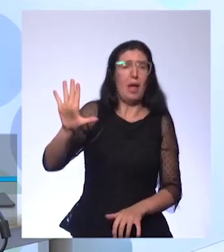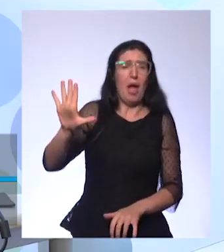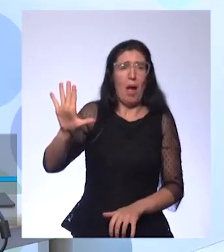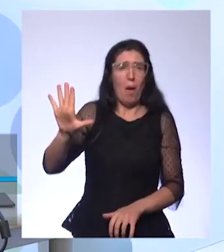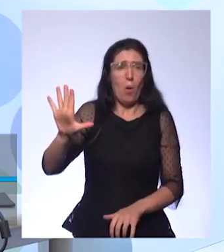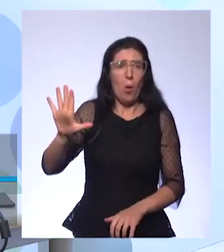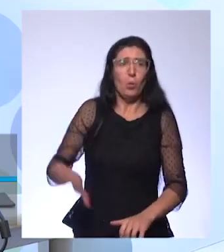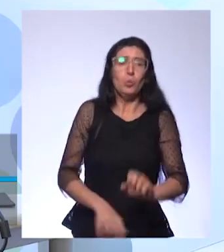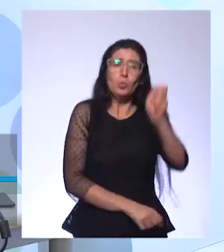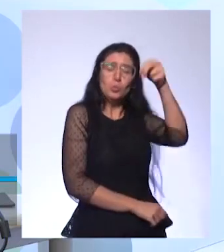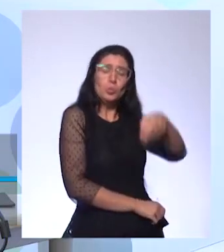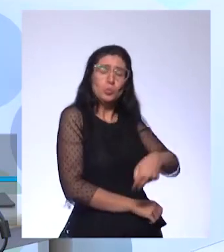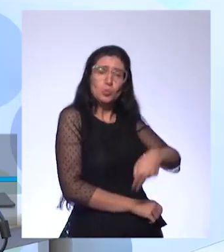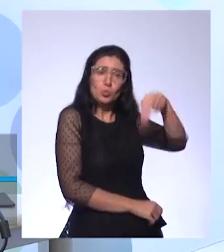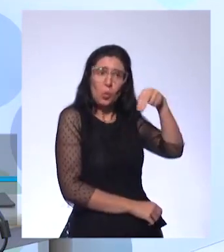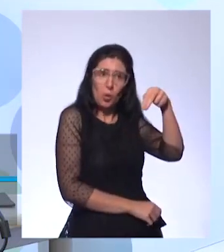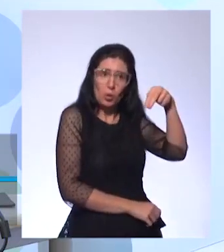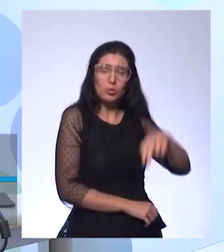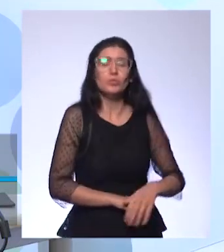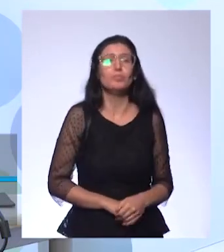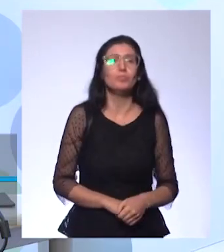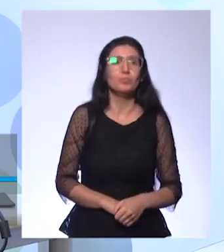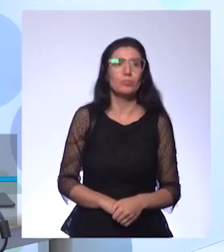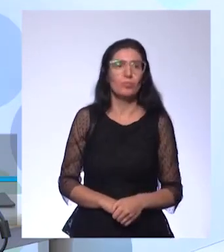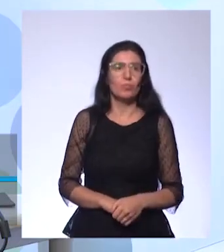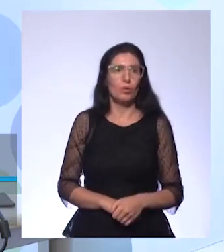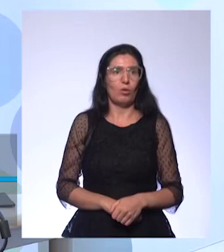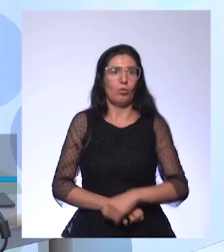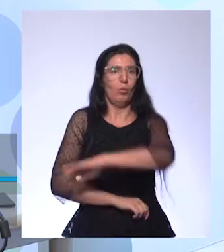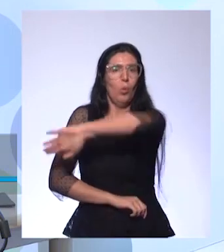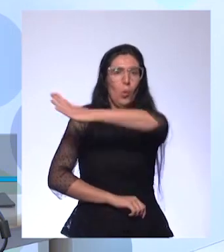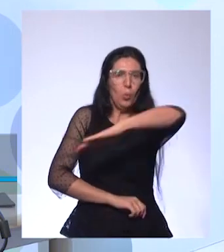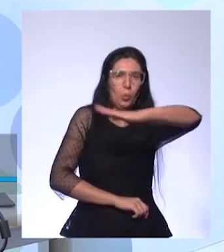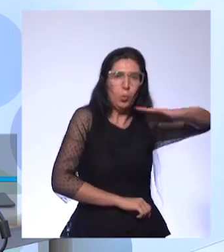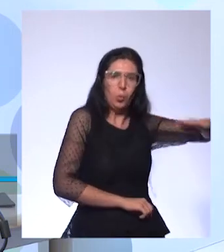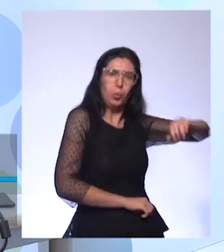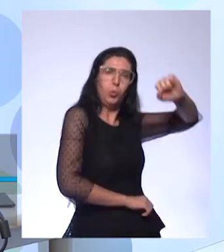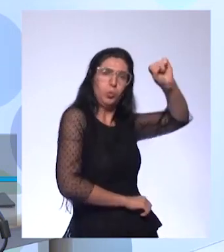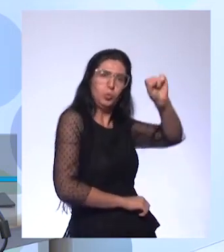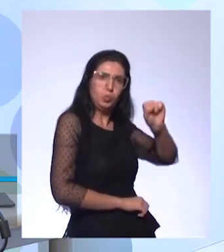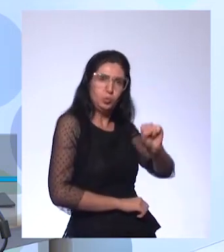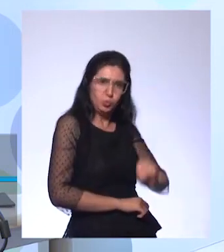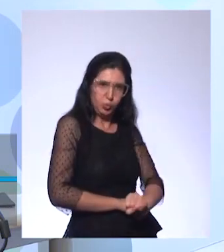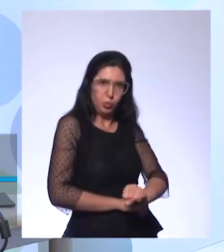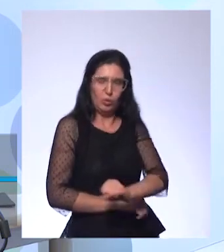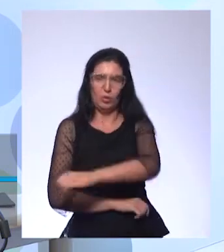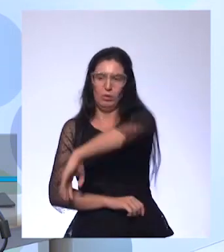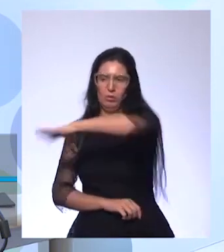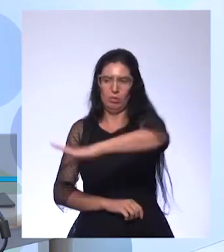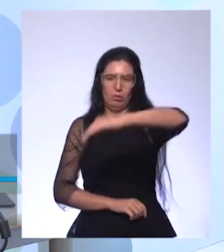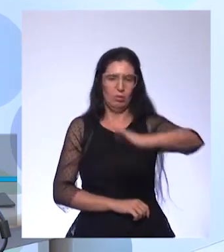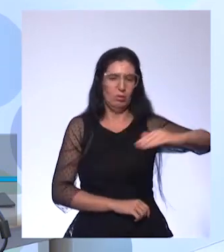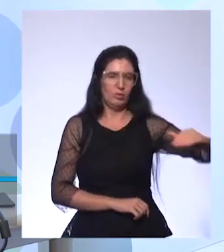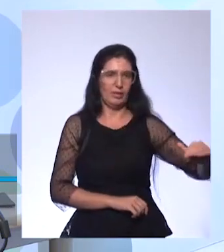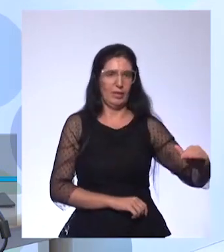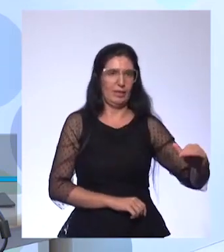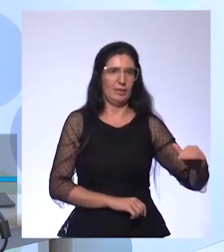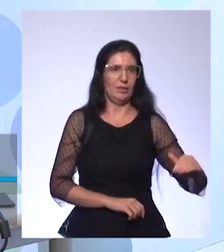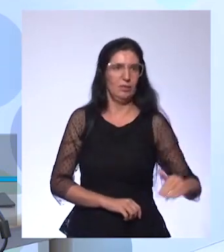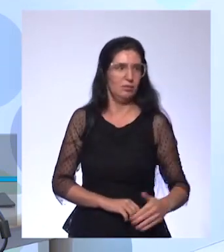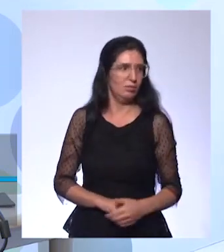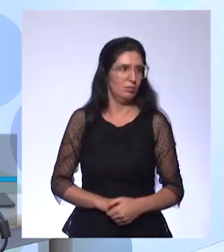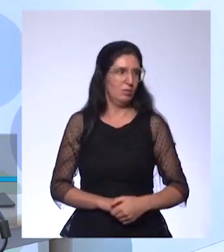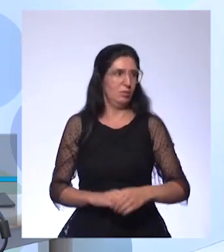no hemisfério norte, e a Oceania aí toda no hemisfério sul, perfeito? Então, agora nós vamos ver aí, sequencialmente,